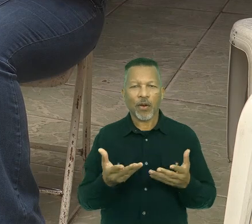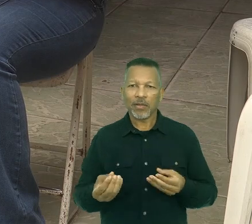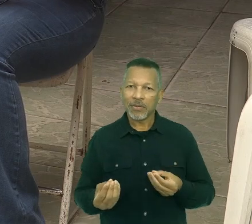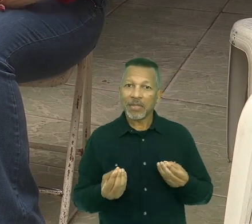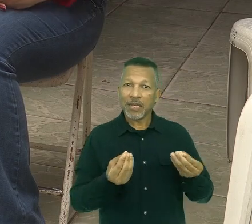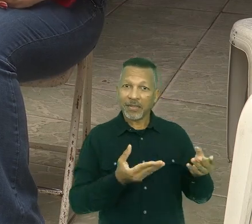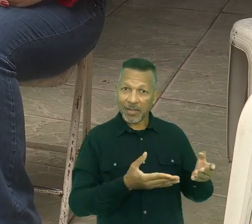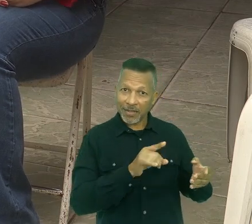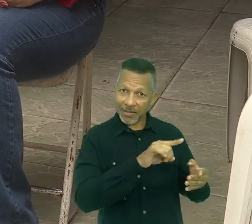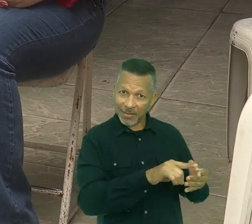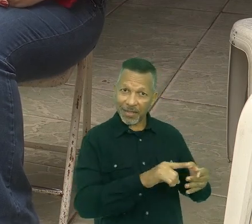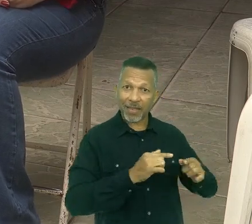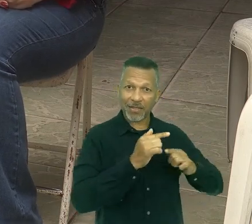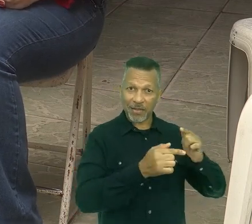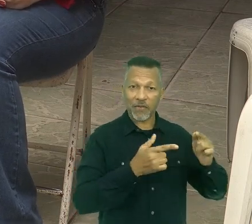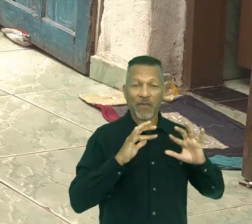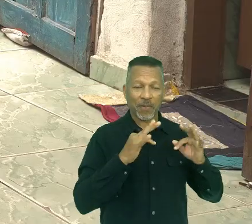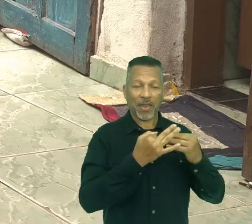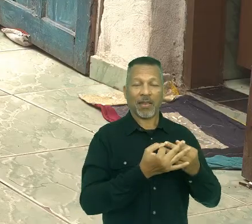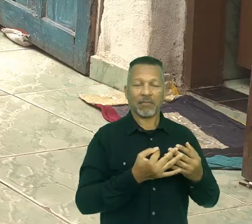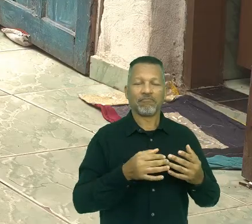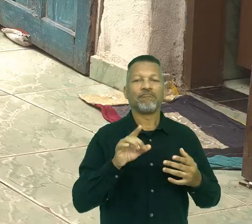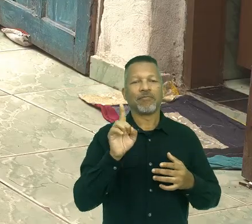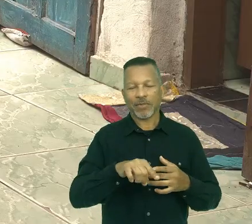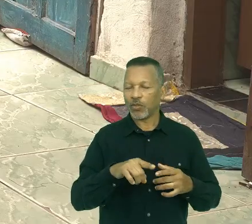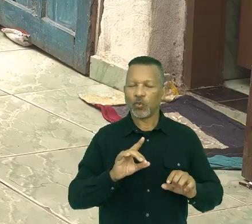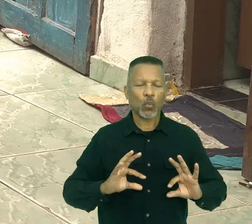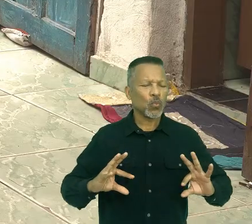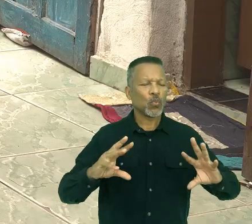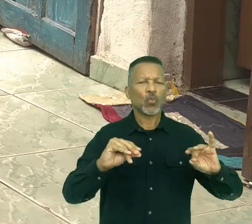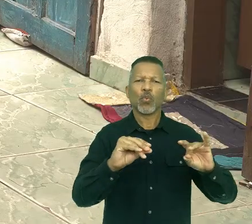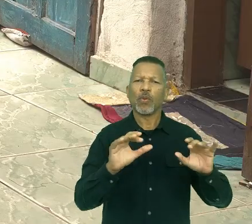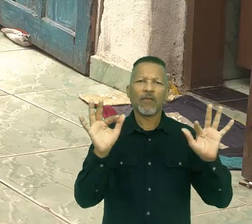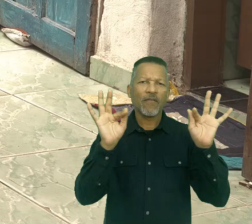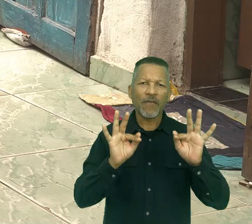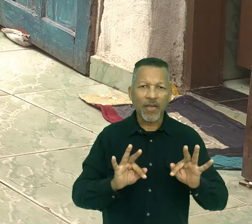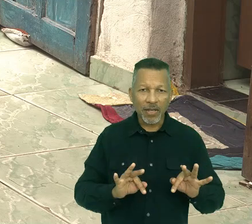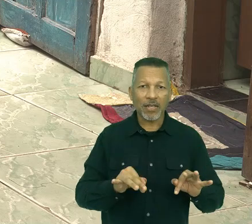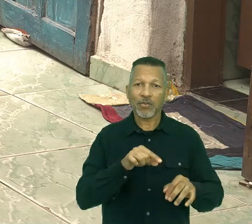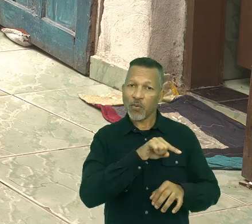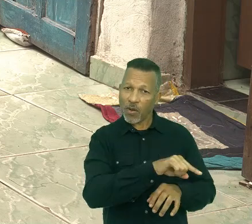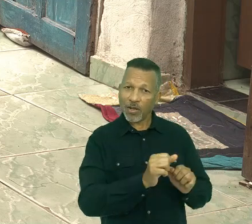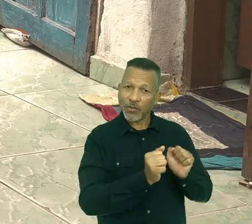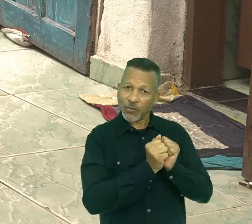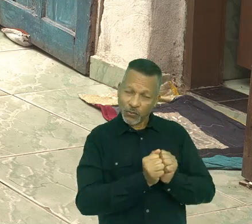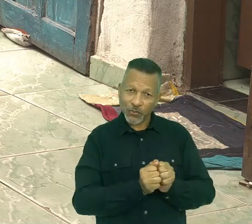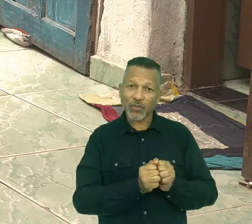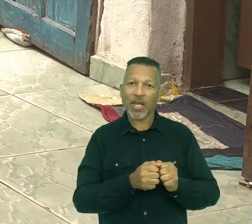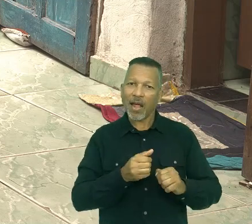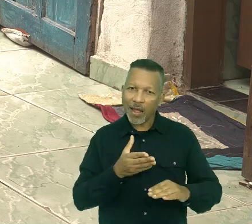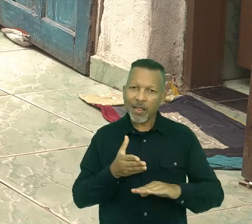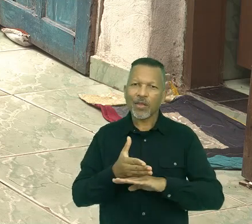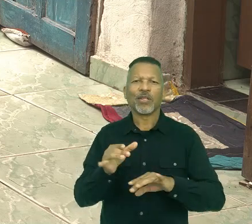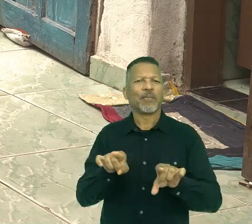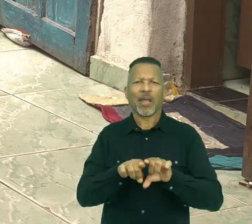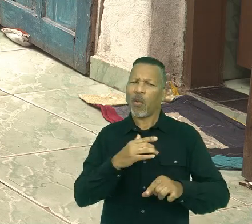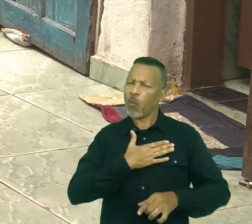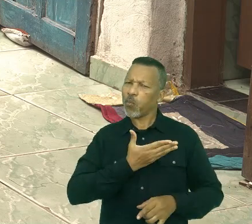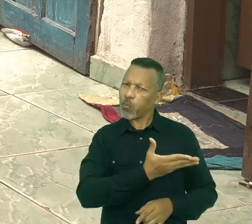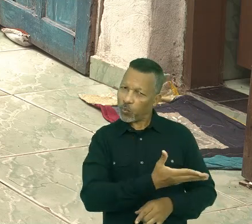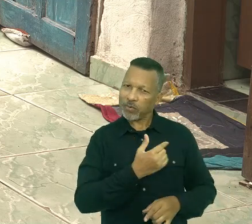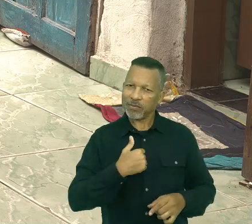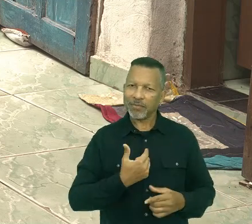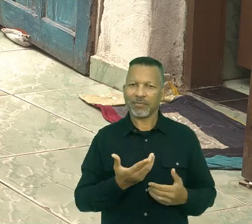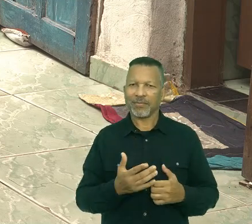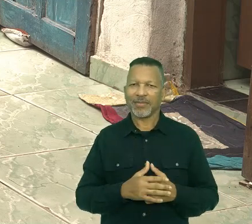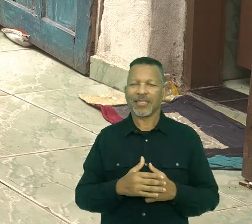passando essa tradição, né, familiar. Todo mundo é muito feliz com ela na banda, sabe? Aí ela entrou e ela gosta também. Sabe que